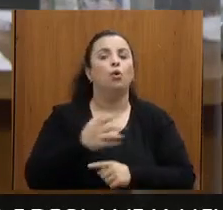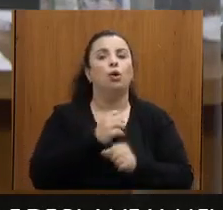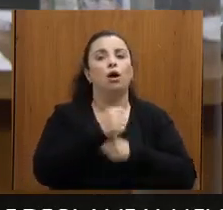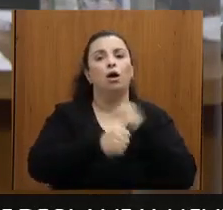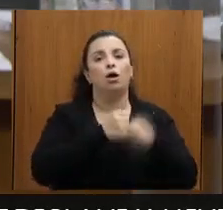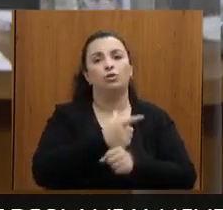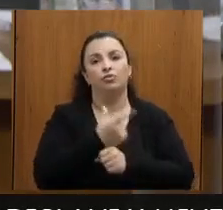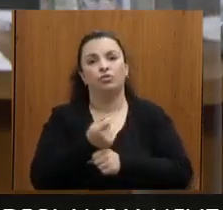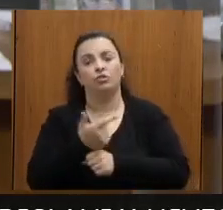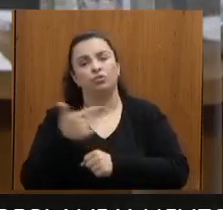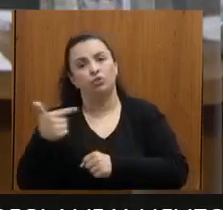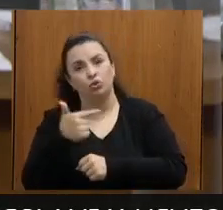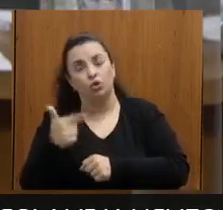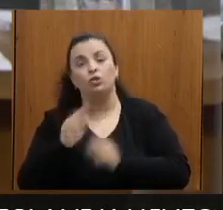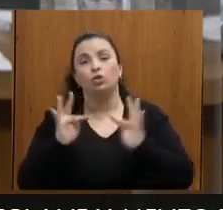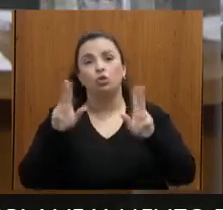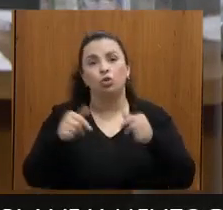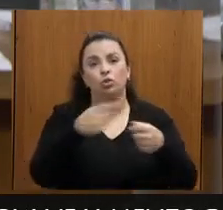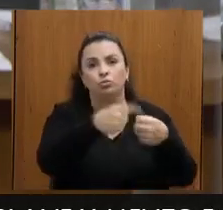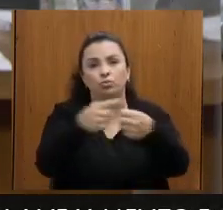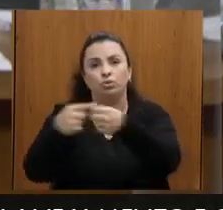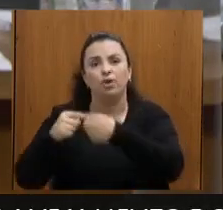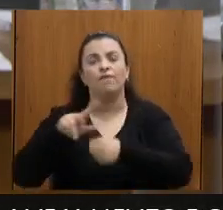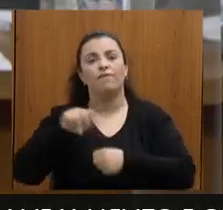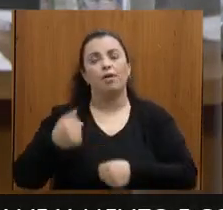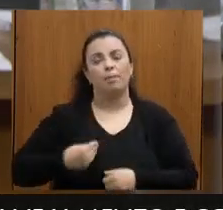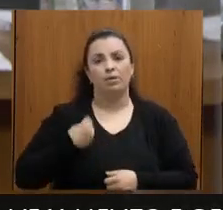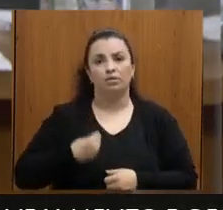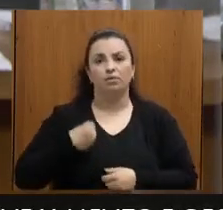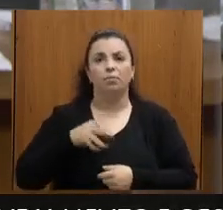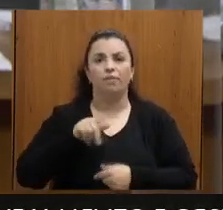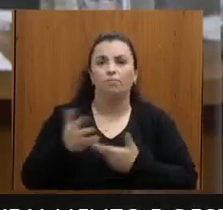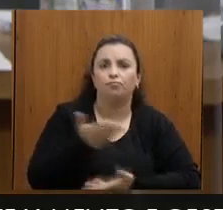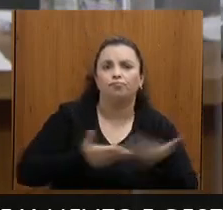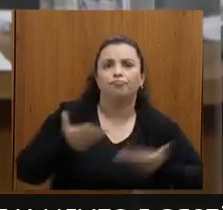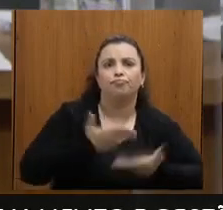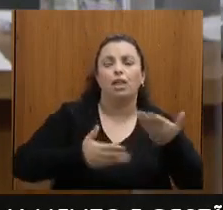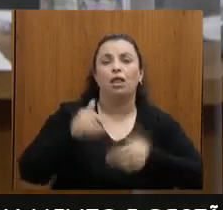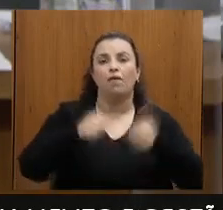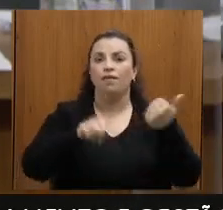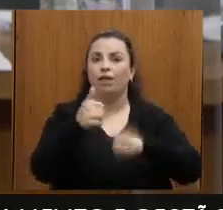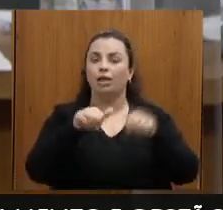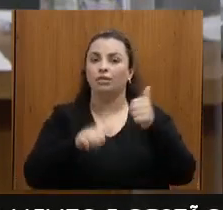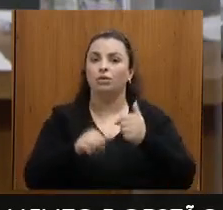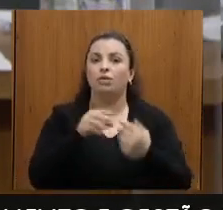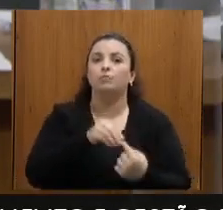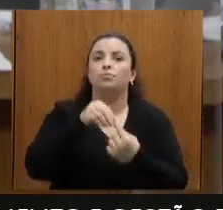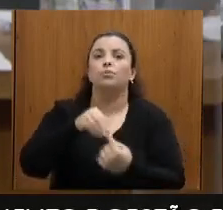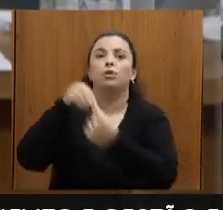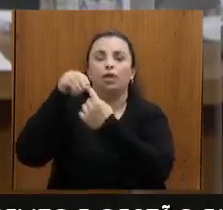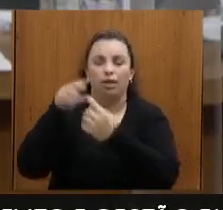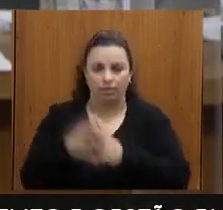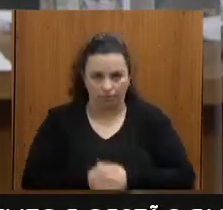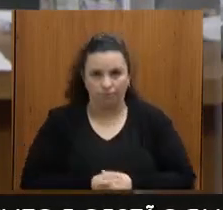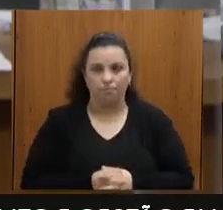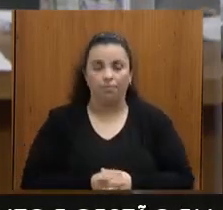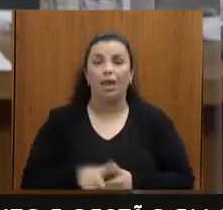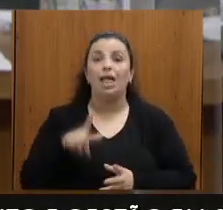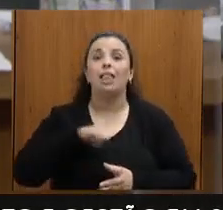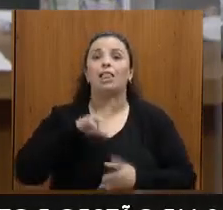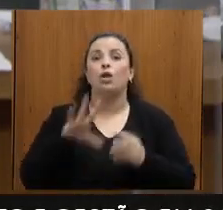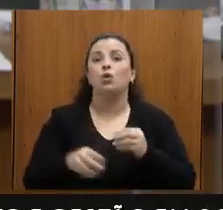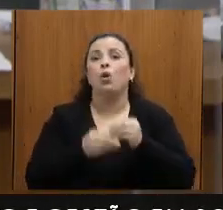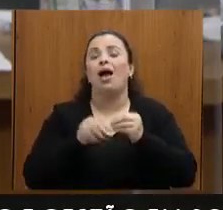municípios vão participar e serão envolvidos na análise das prioridades. A gente tem, dentro do anexo de segurança